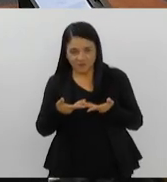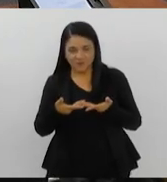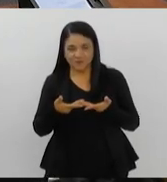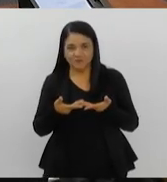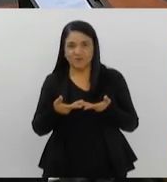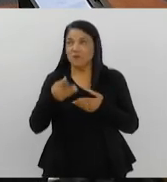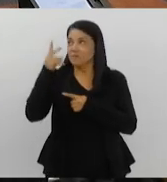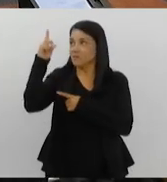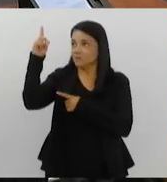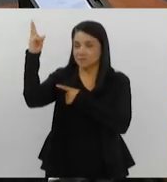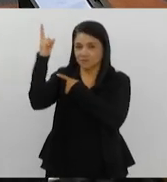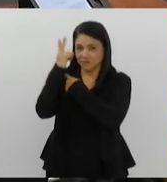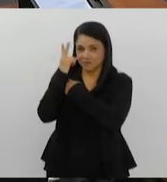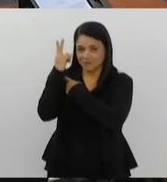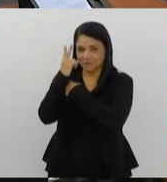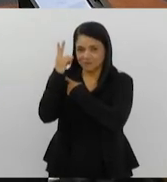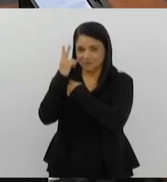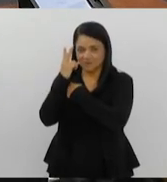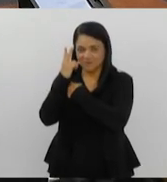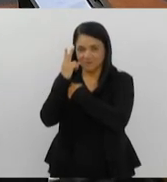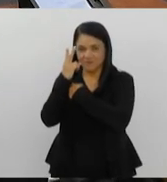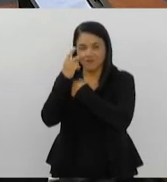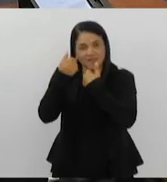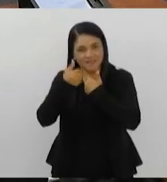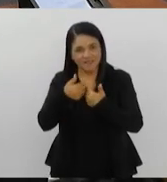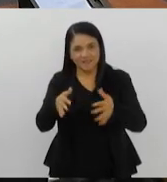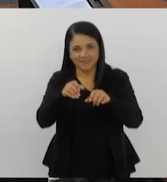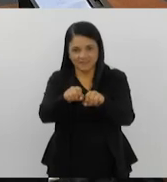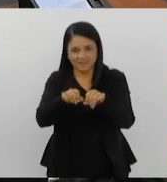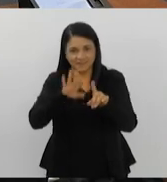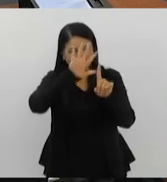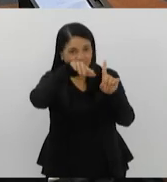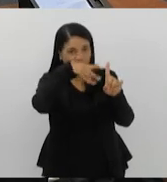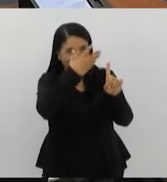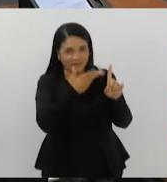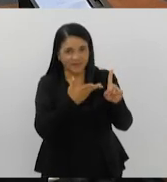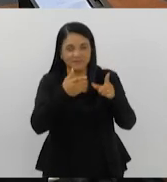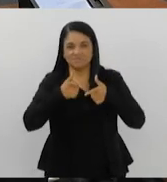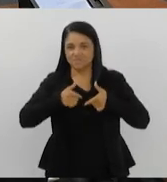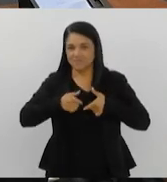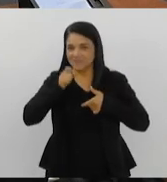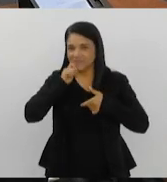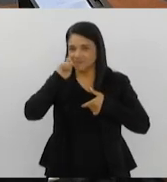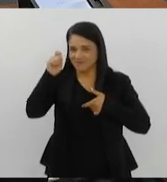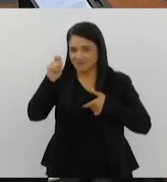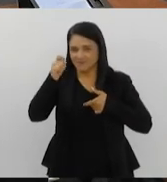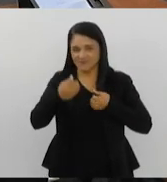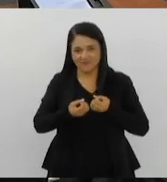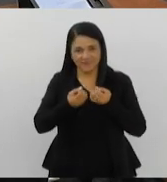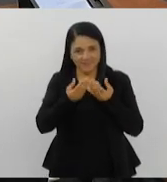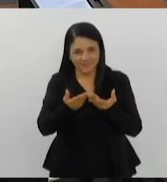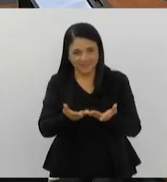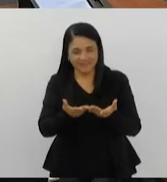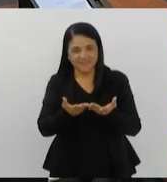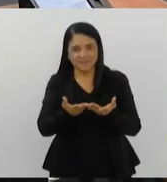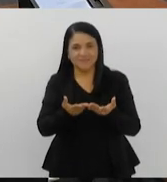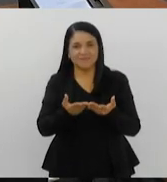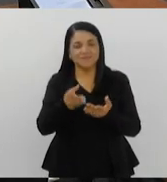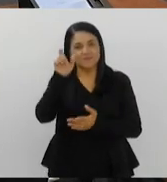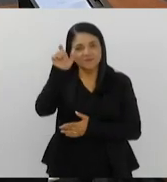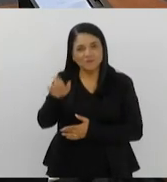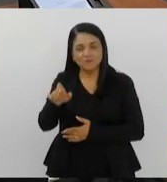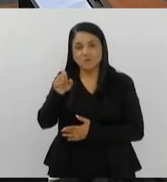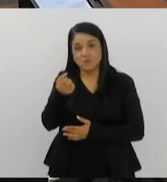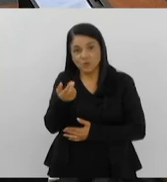sob a proteção de Deus declara aberta a sessão solene de entrega de medalha Tiradente ao Senhor